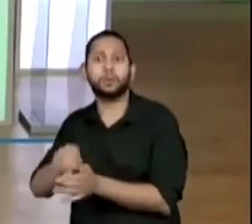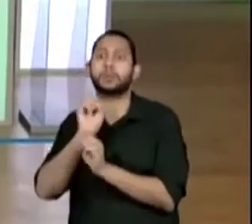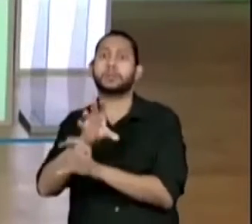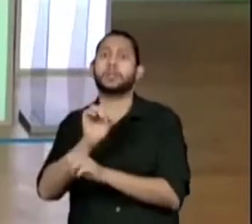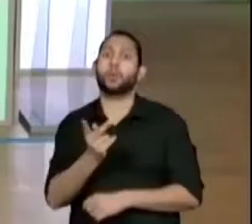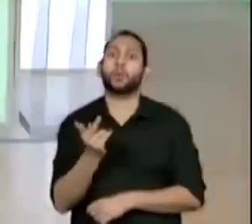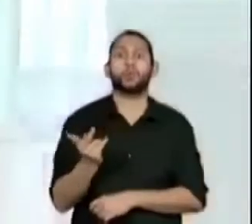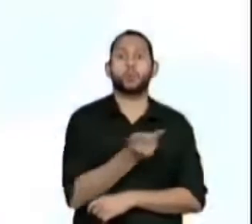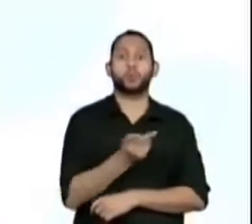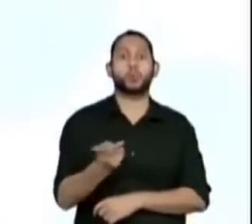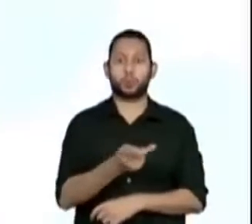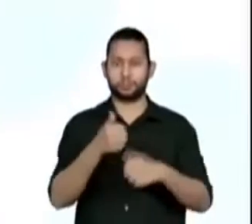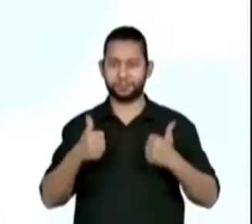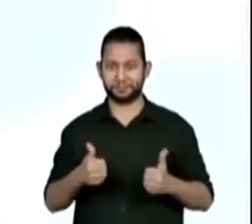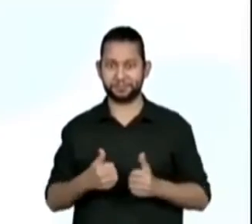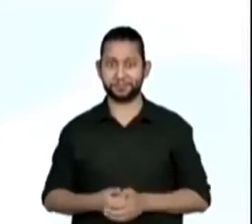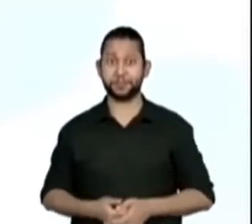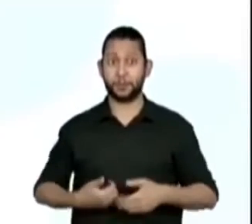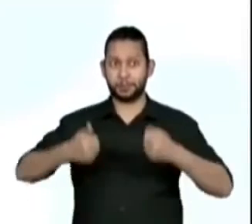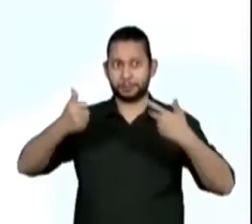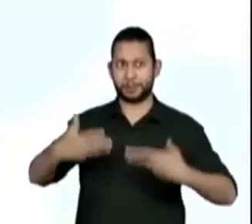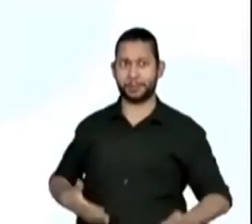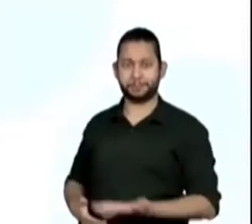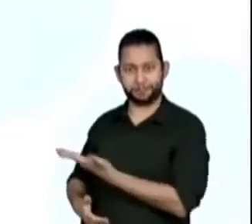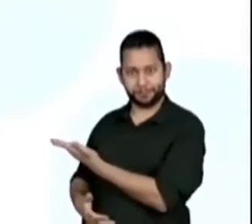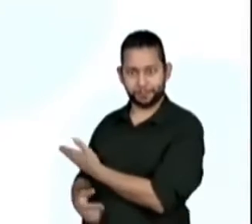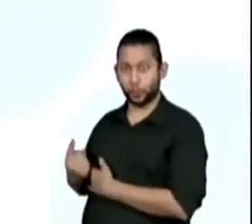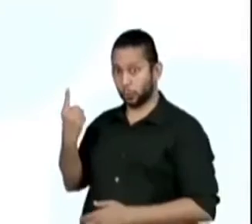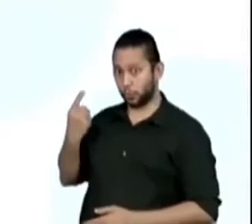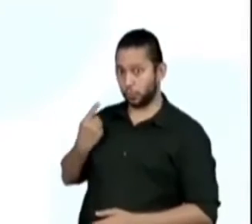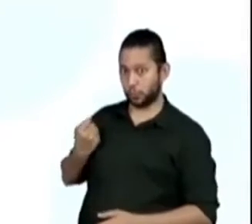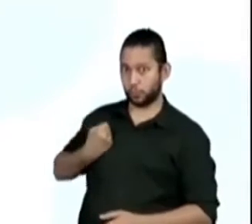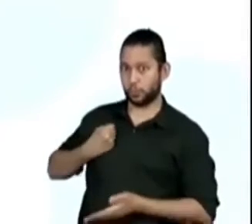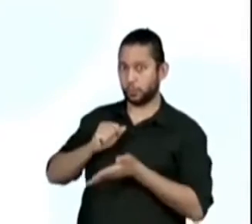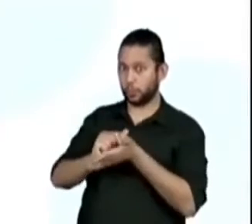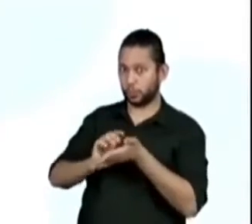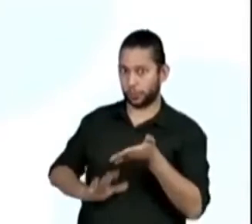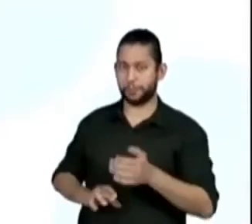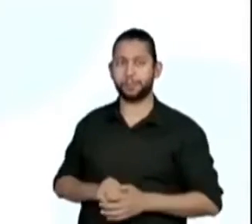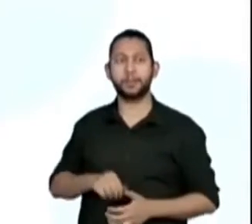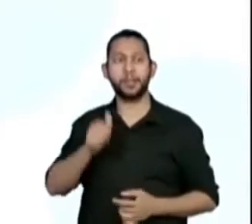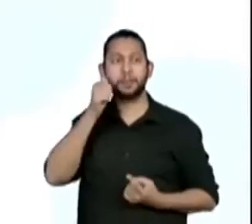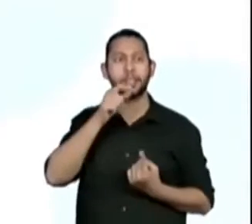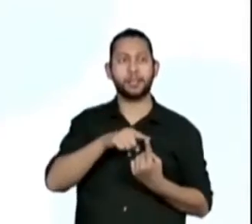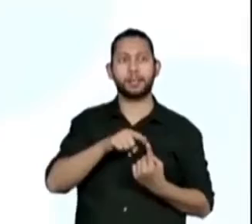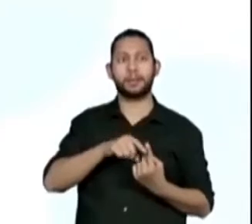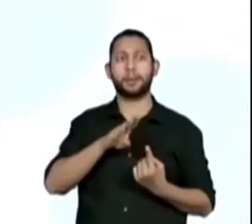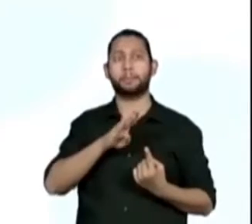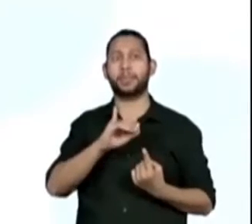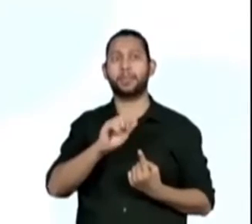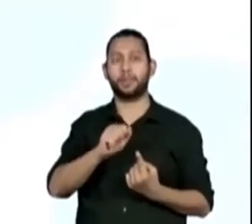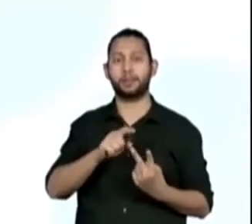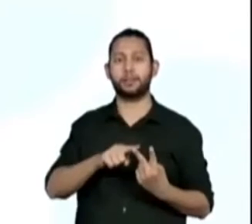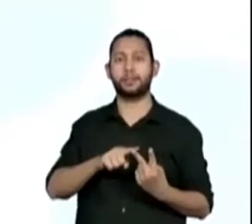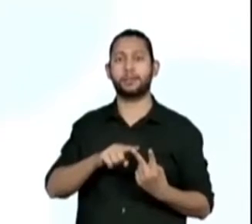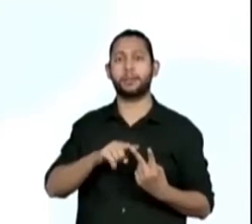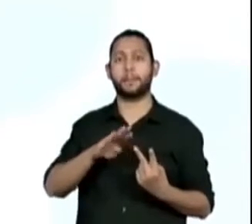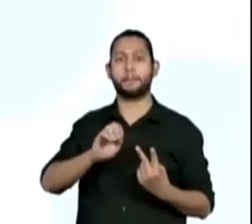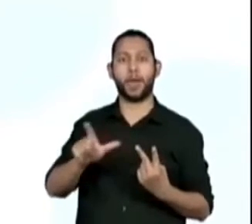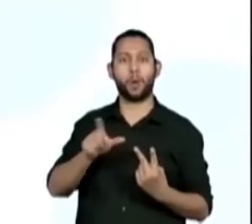aqui a situação problema de hoje. Maria Beatriz e Isabel vão utilizar calculadoras para realizar